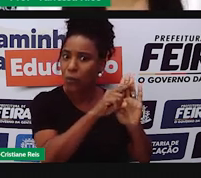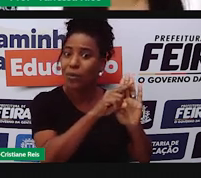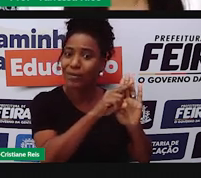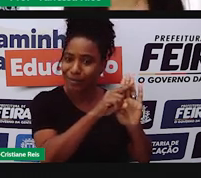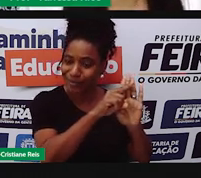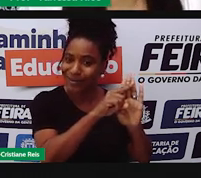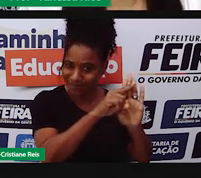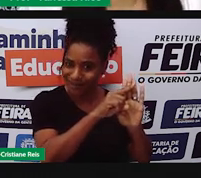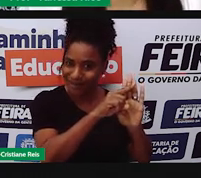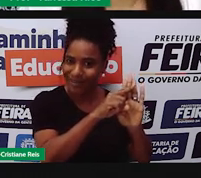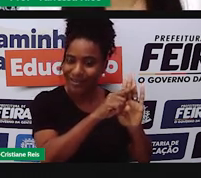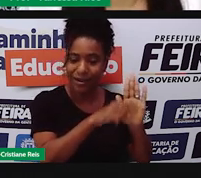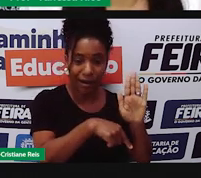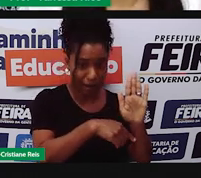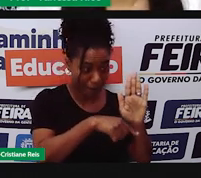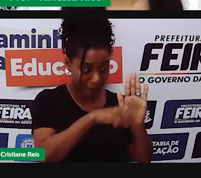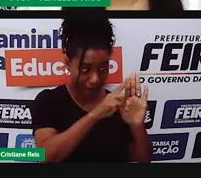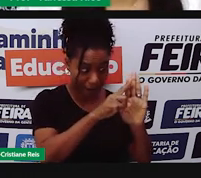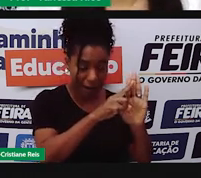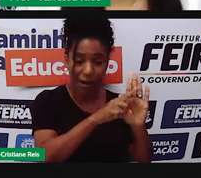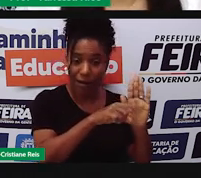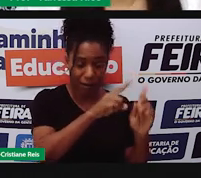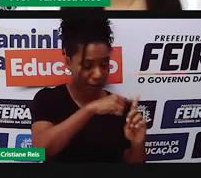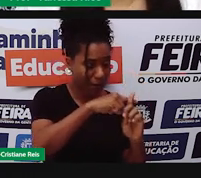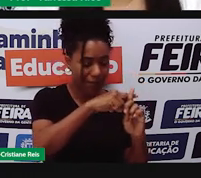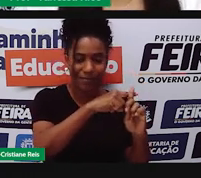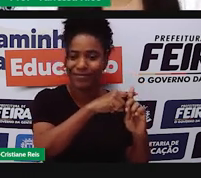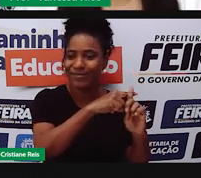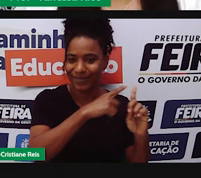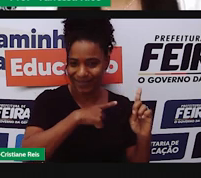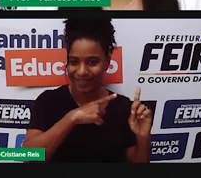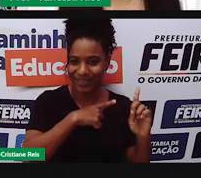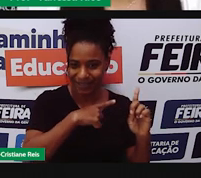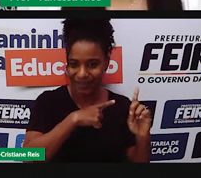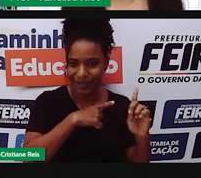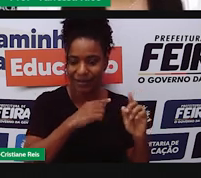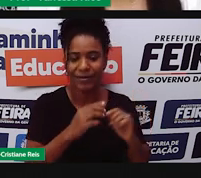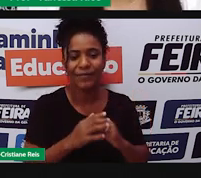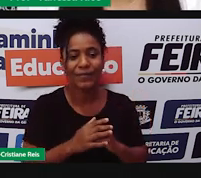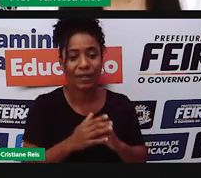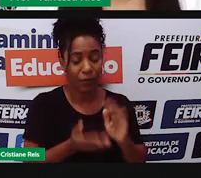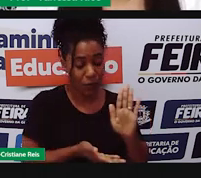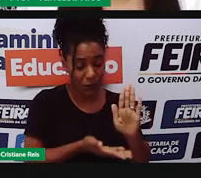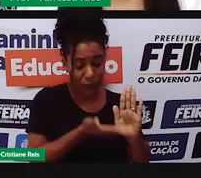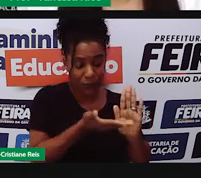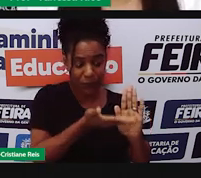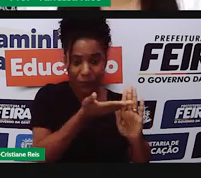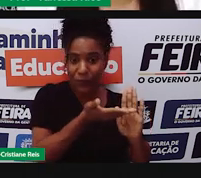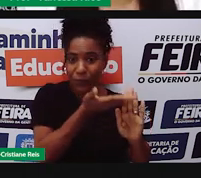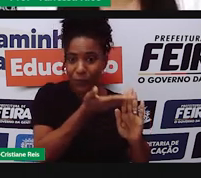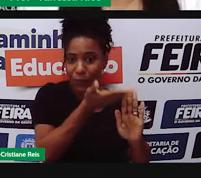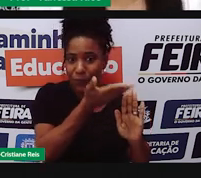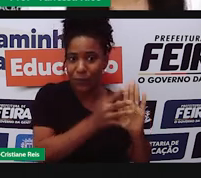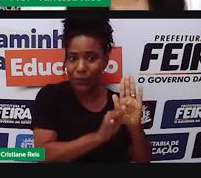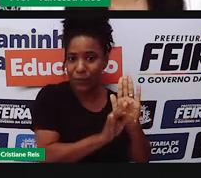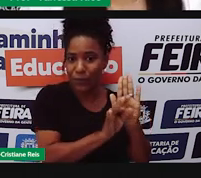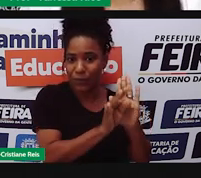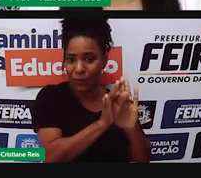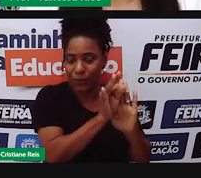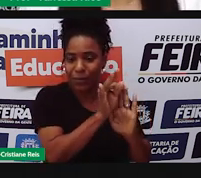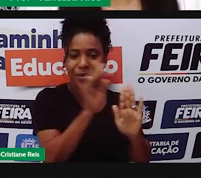as temperaturas positivas. Então, conforme ela vai adiantando, as temperaturas vão aumentando. Então,